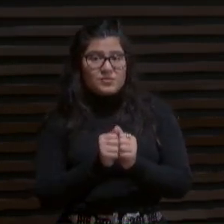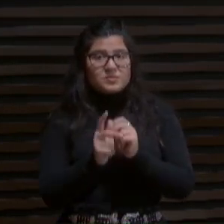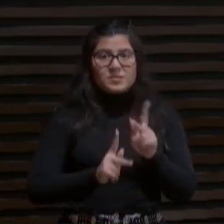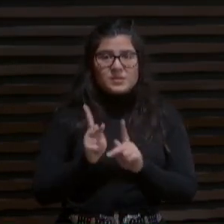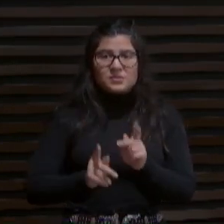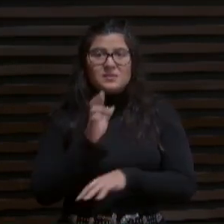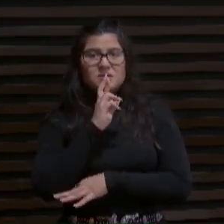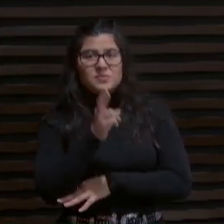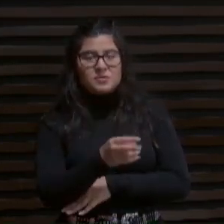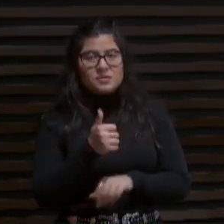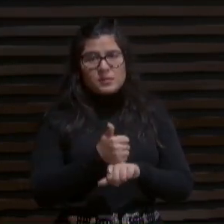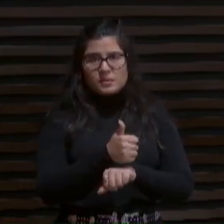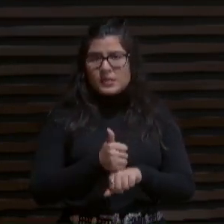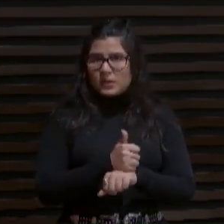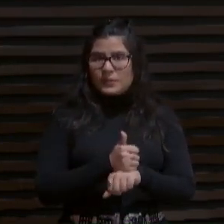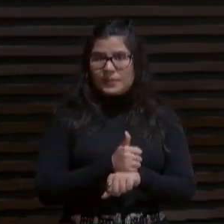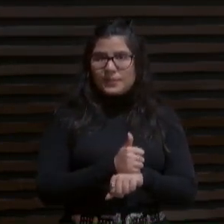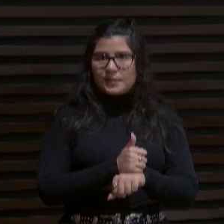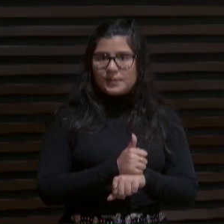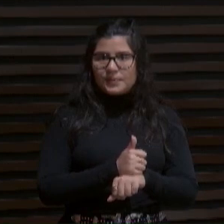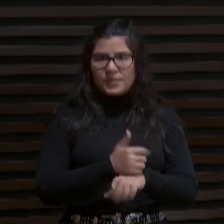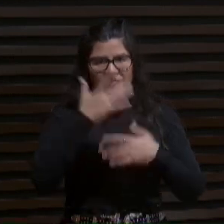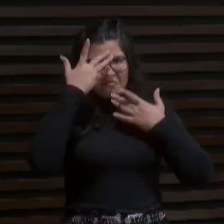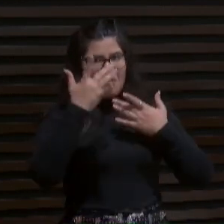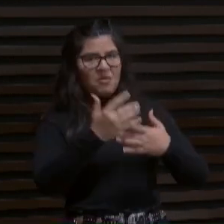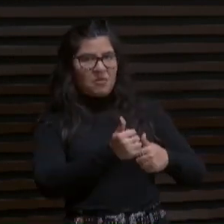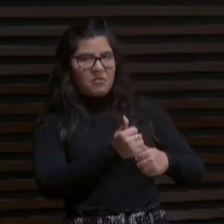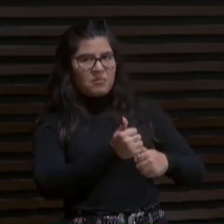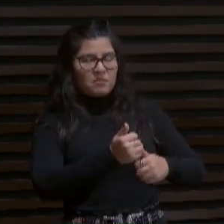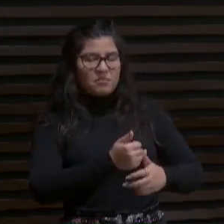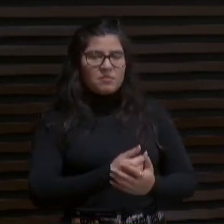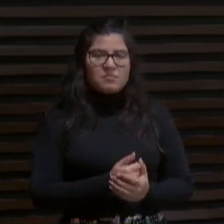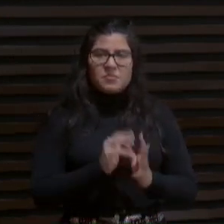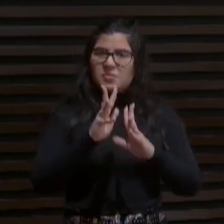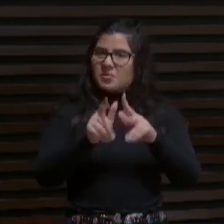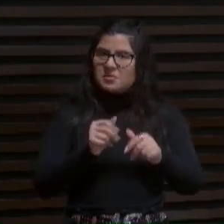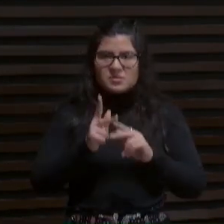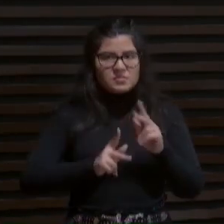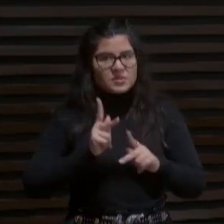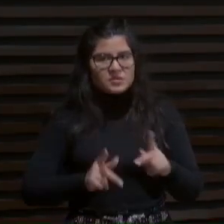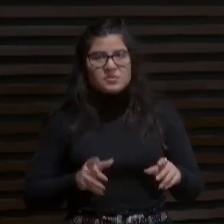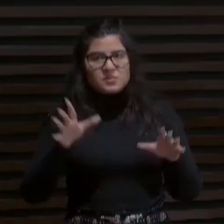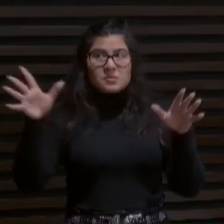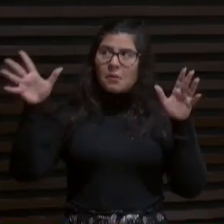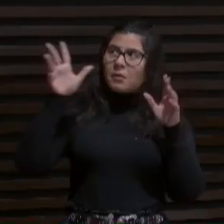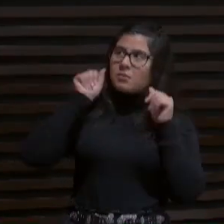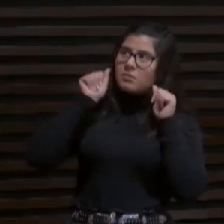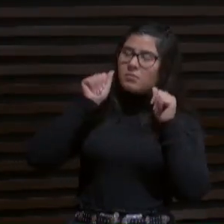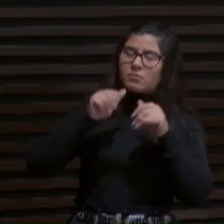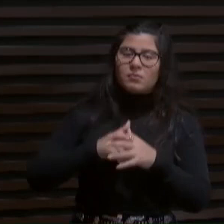ele respondeu a Abraão de maneira que pudesse ser ouvido pelos filhos de Et, a saber, por todos os que entravam pelo portão da